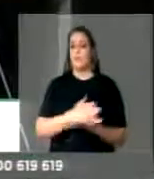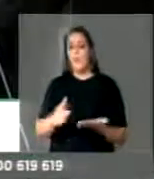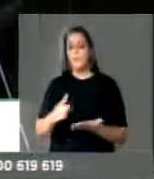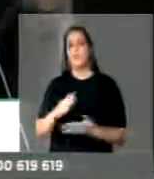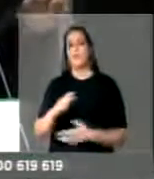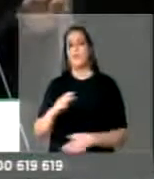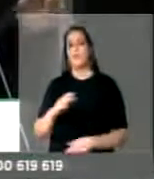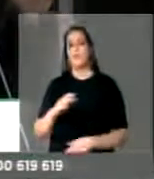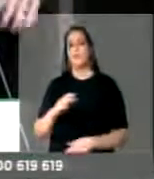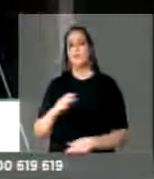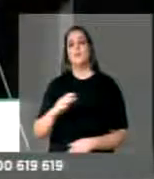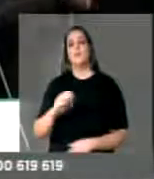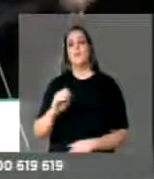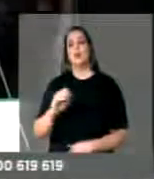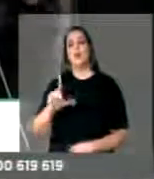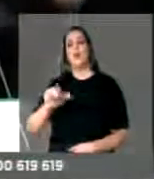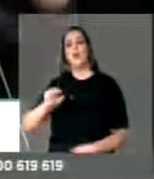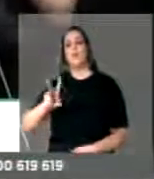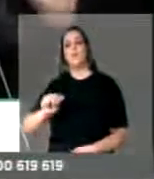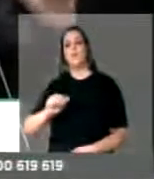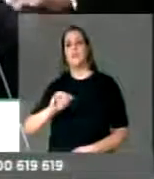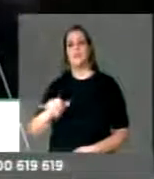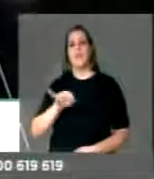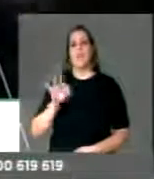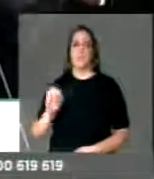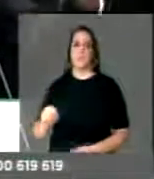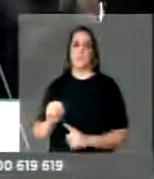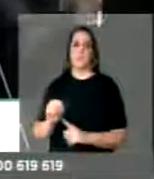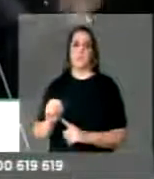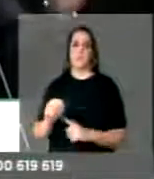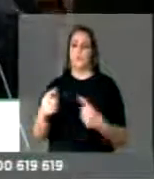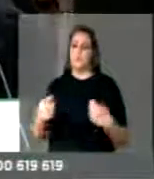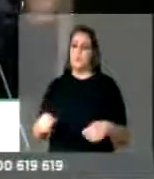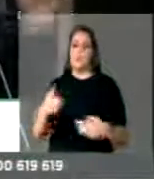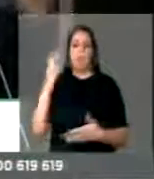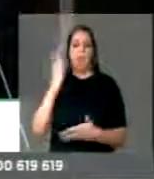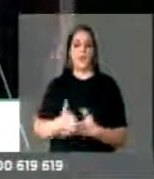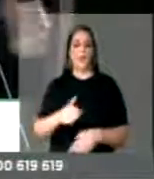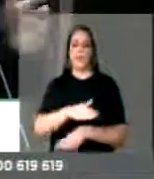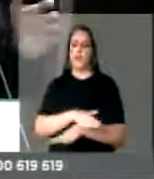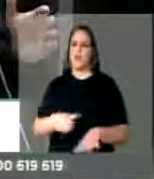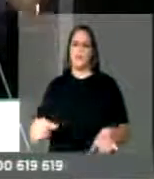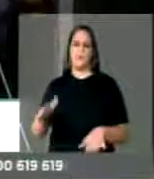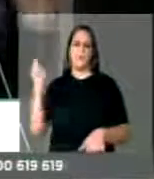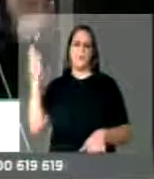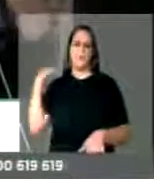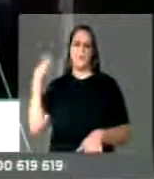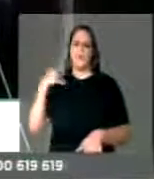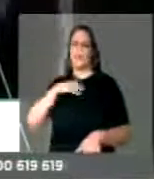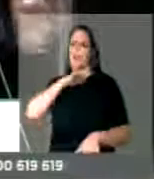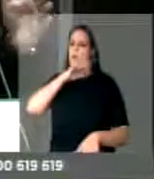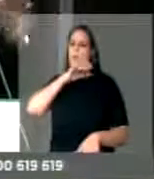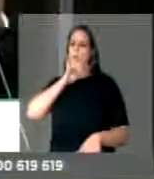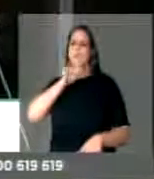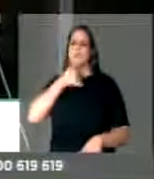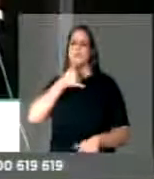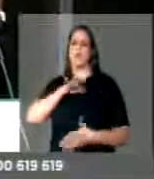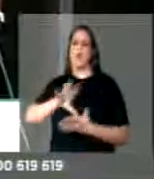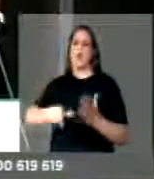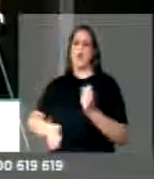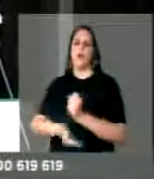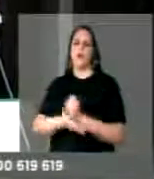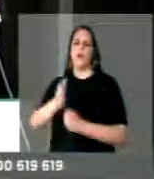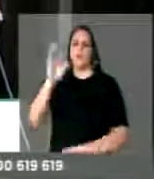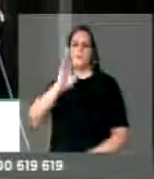e todos sabem disso. E nós precisamos efetivamente sepultar essa página triste da história da corrupção